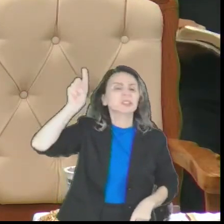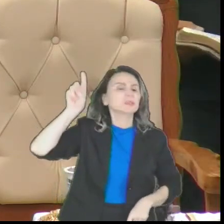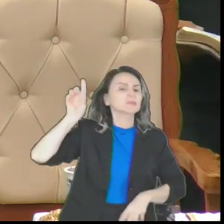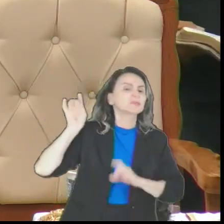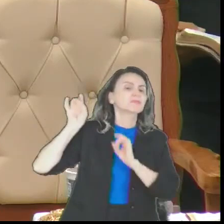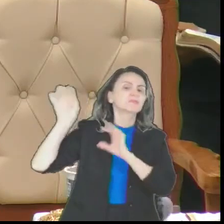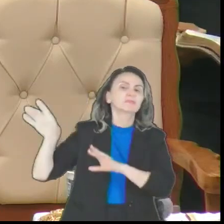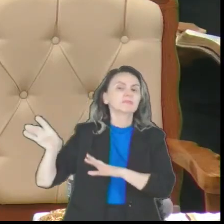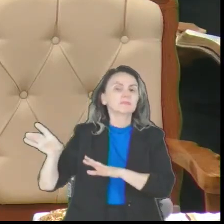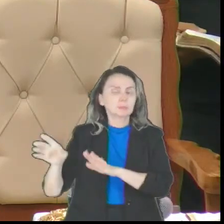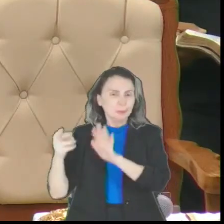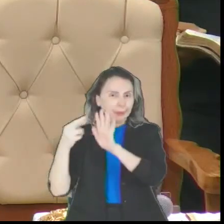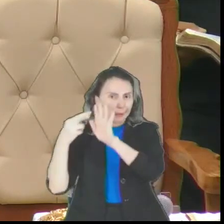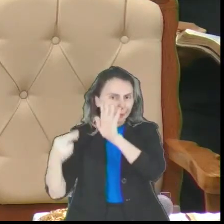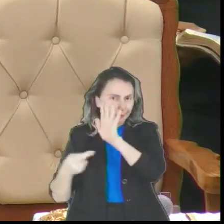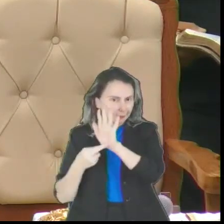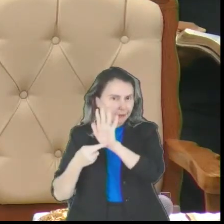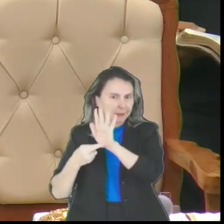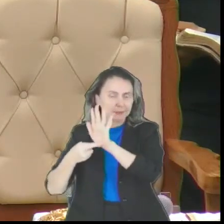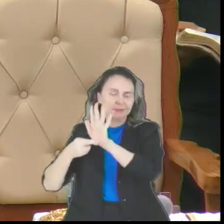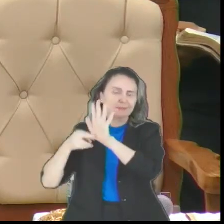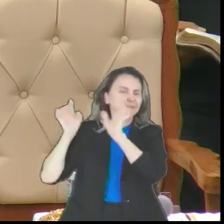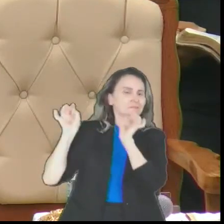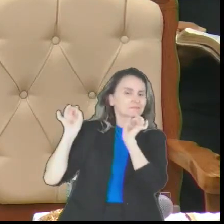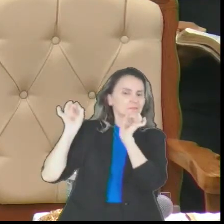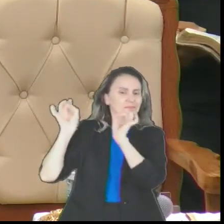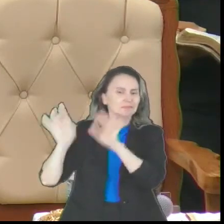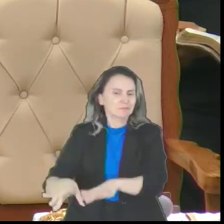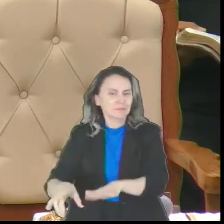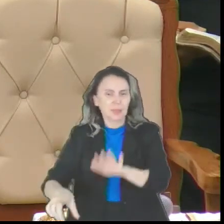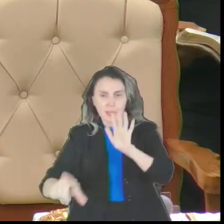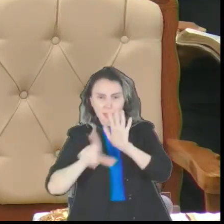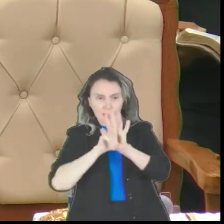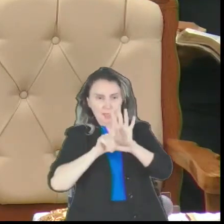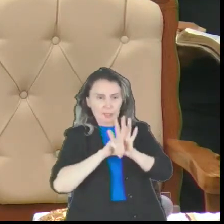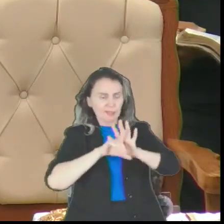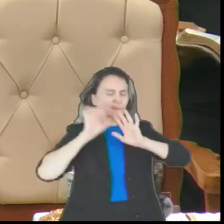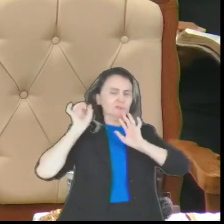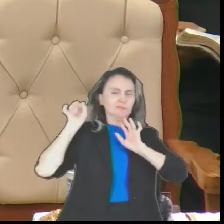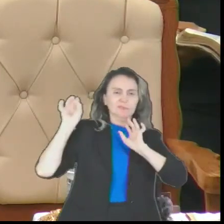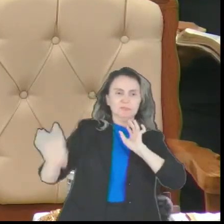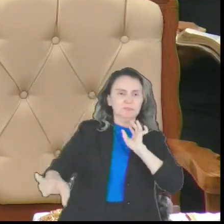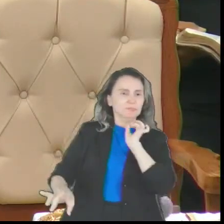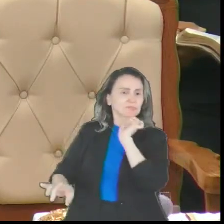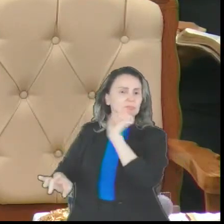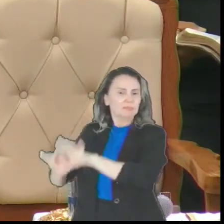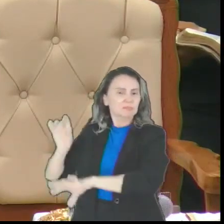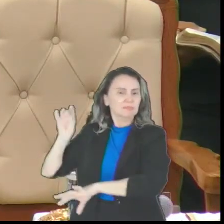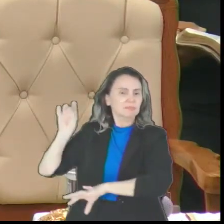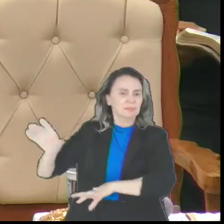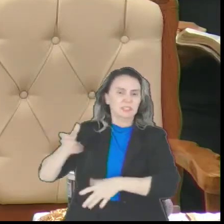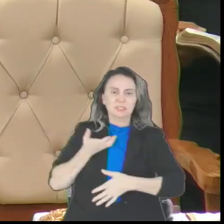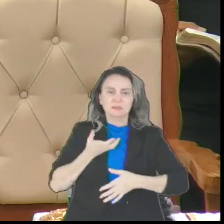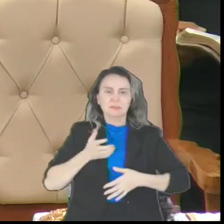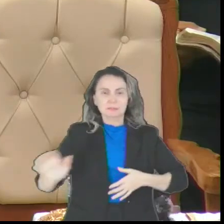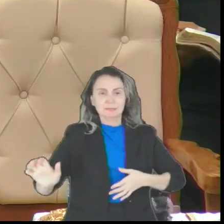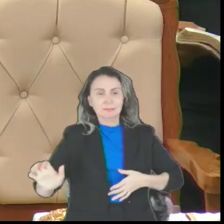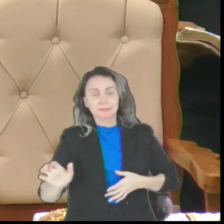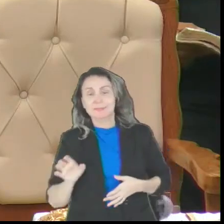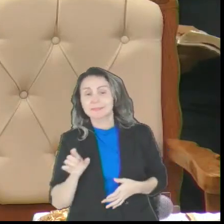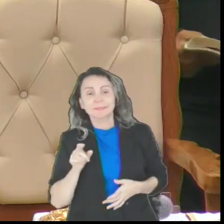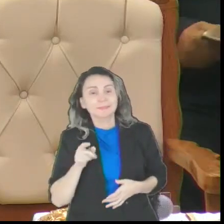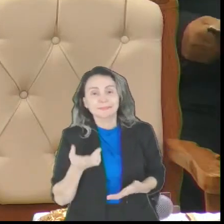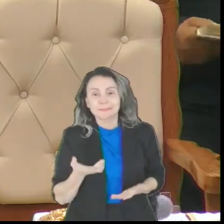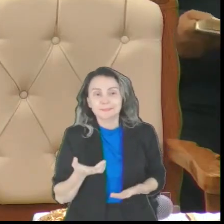seus princípios, estatutos, as suas leis e as suas ordenanças, a ponto de ele